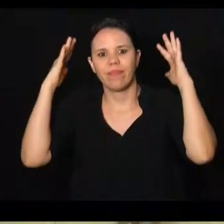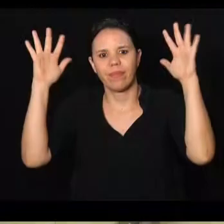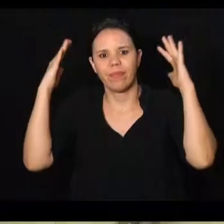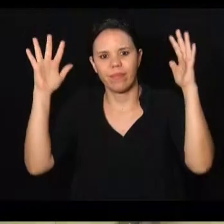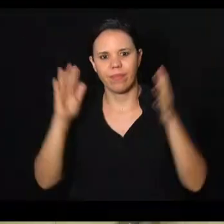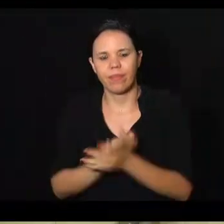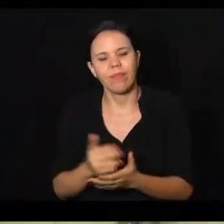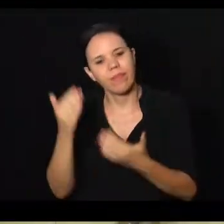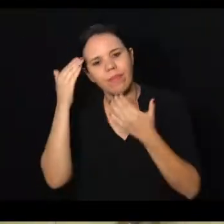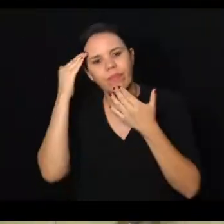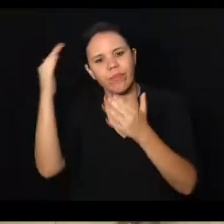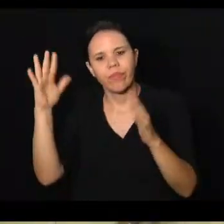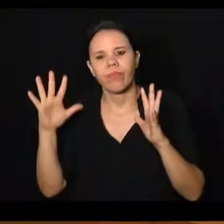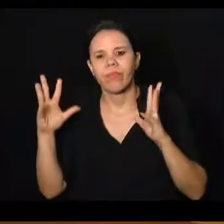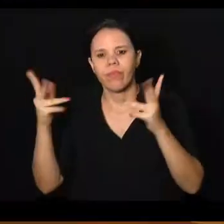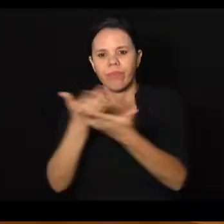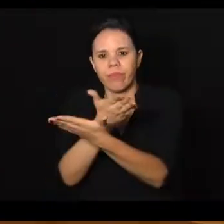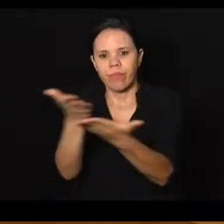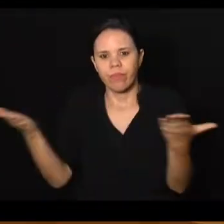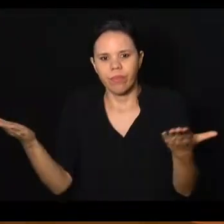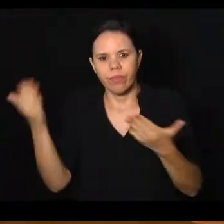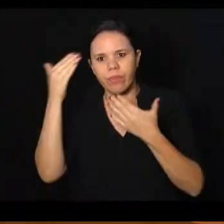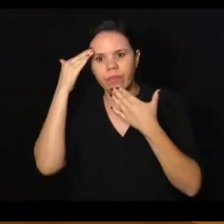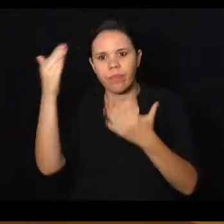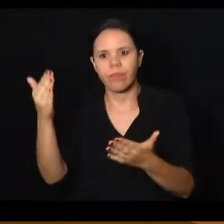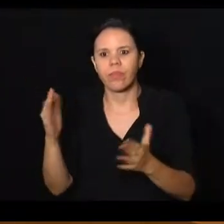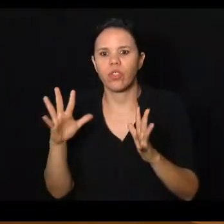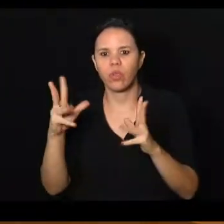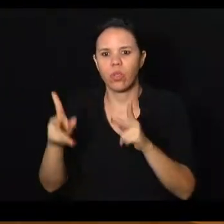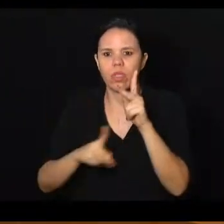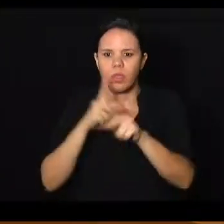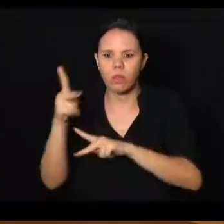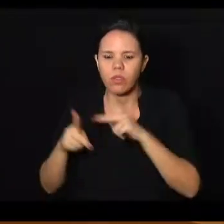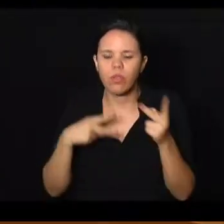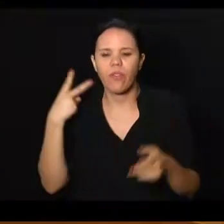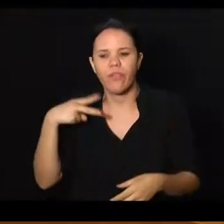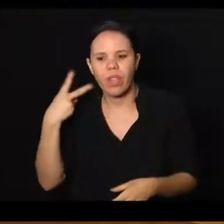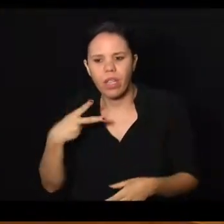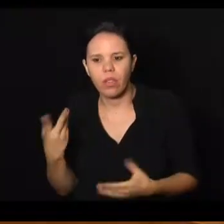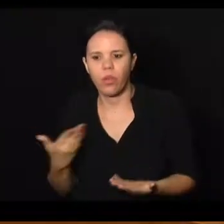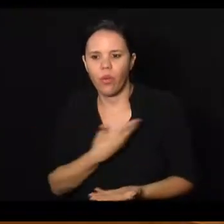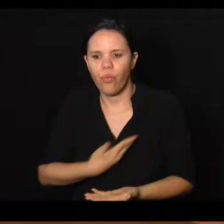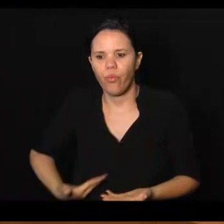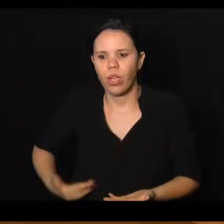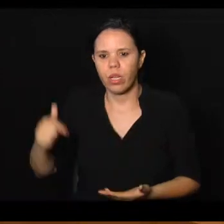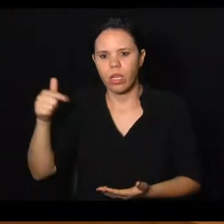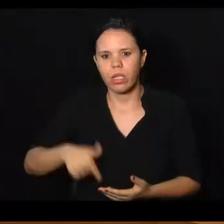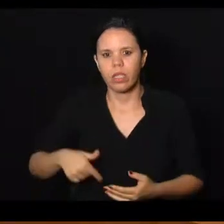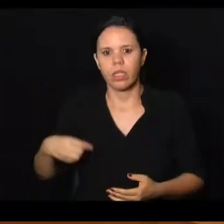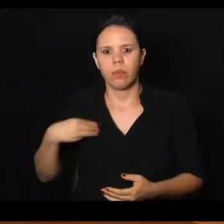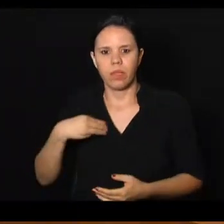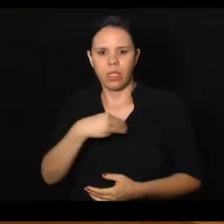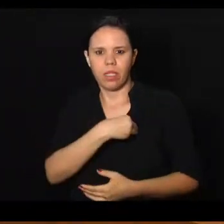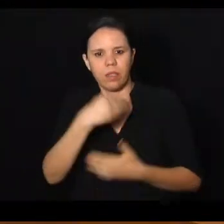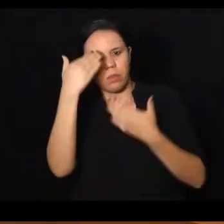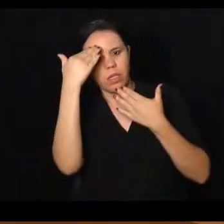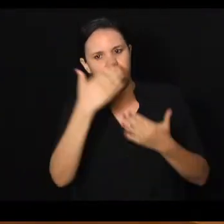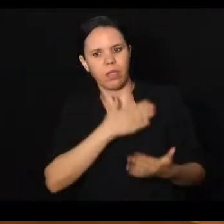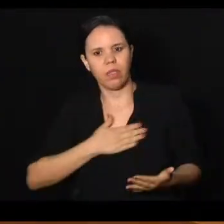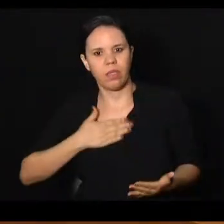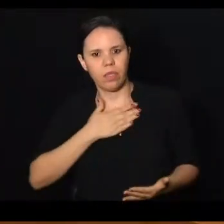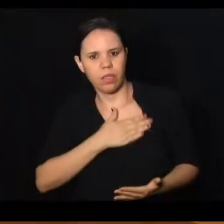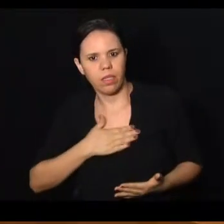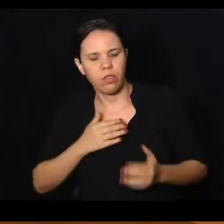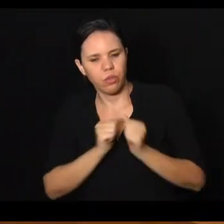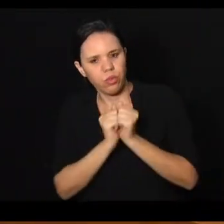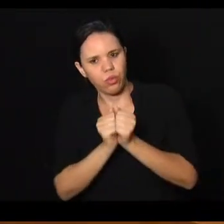Muito obrigado a todos, muito obrigada a todas as autoridades, muito obrigada, ministra. É um prazer